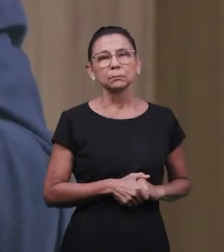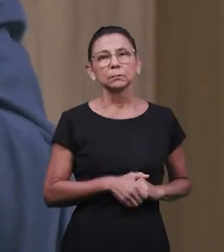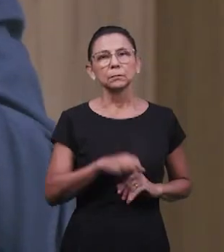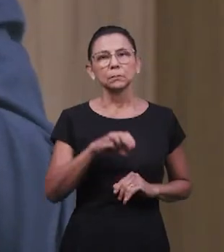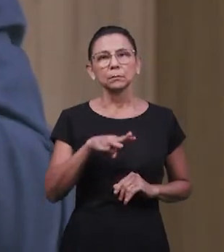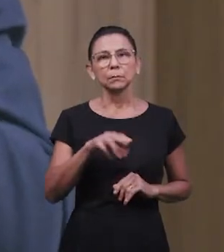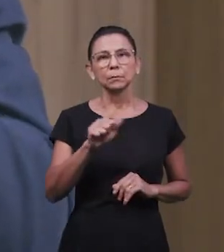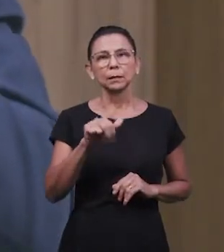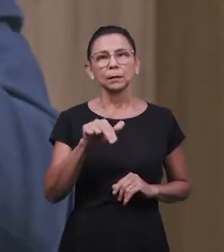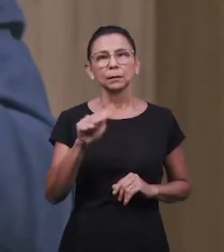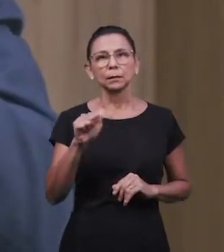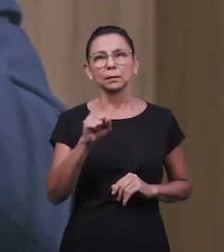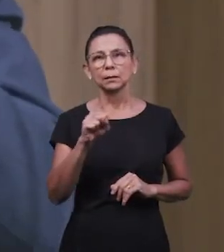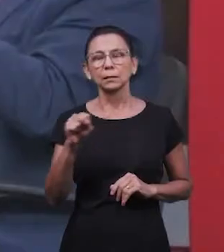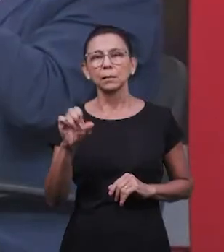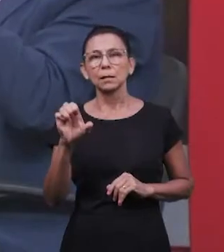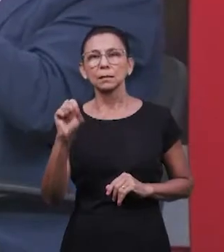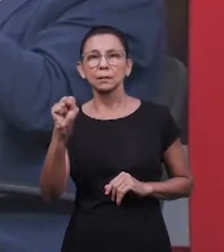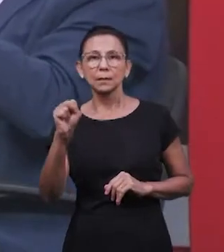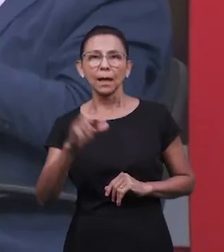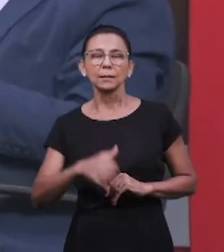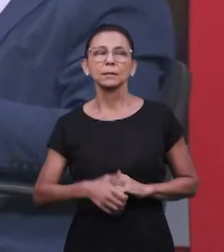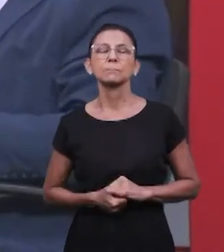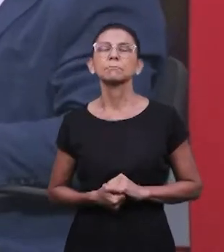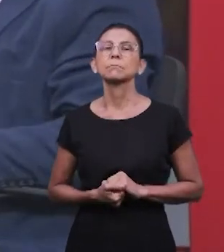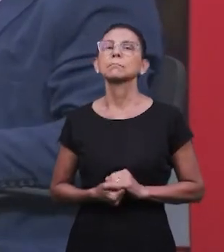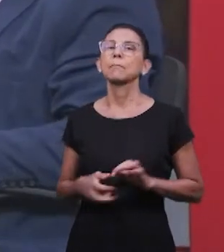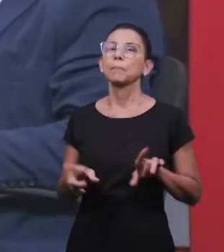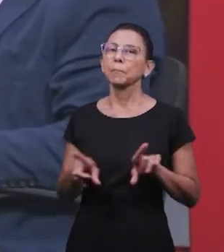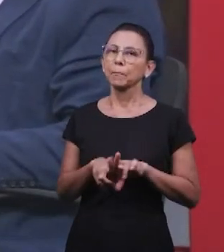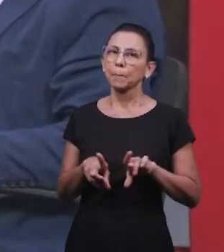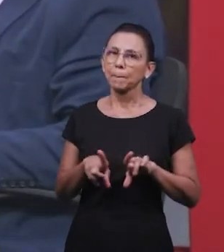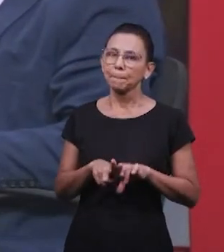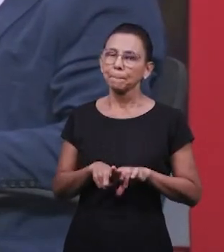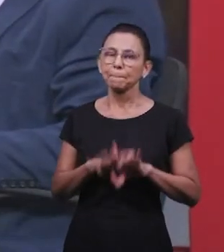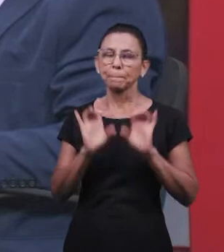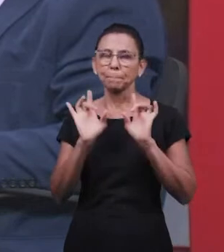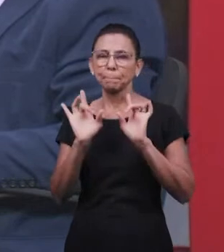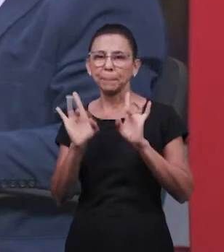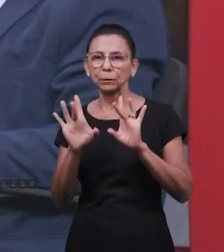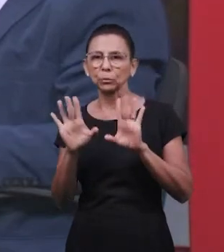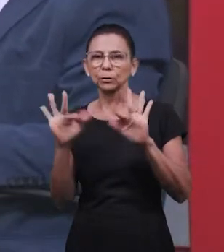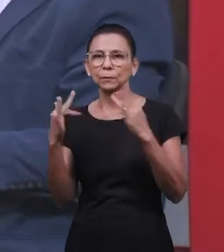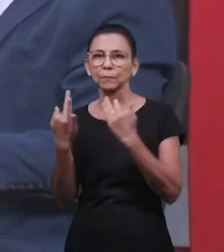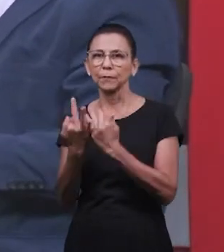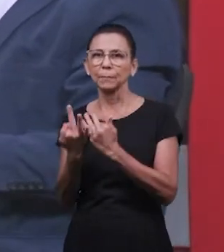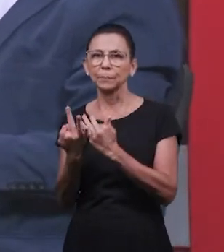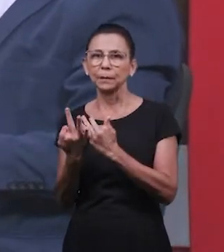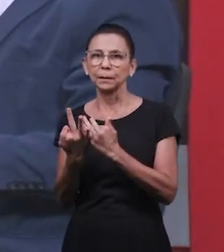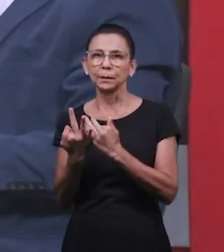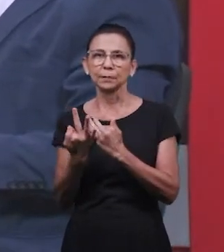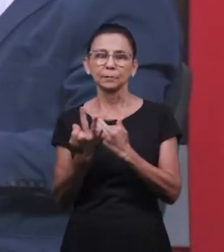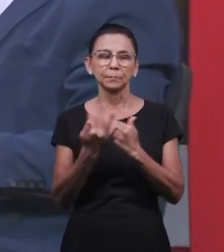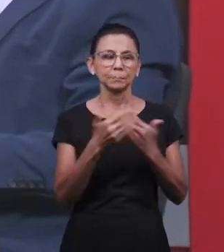promessa, né? A palavra de Deus não volta vazia. Certo? Glória a Deus. Luiz,